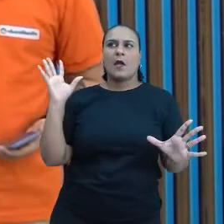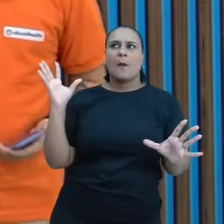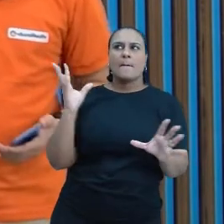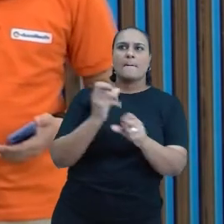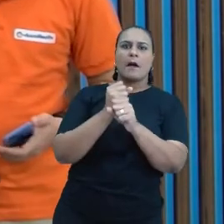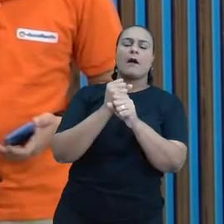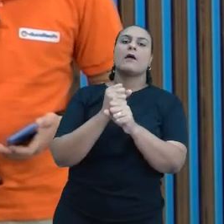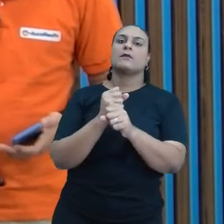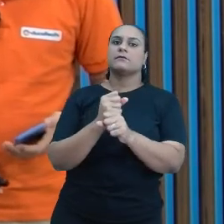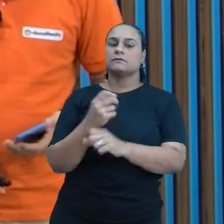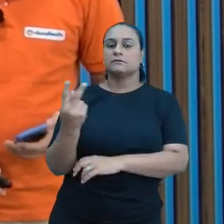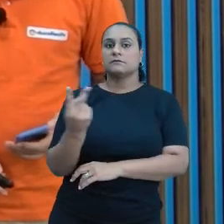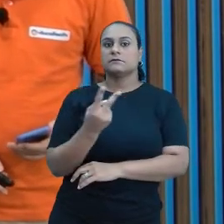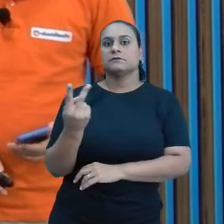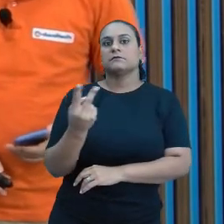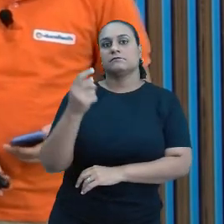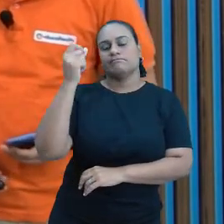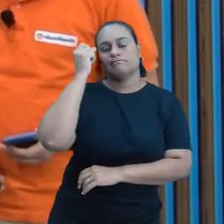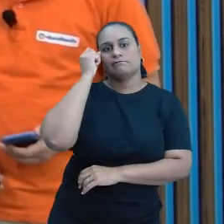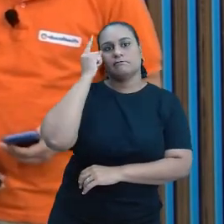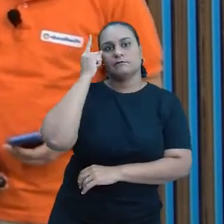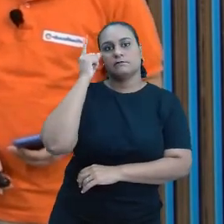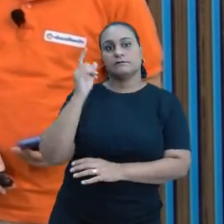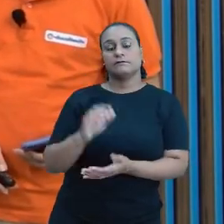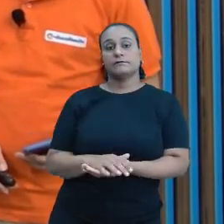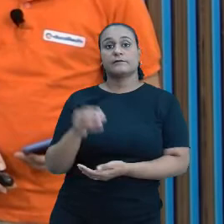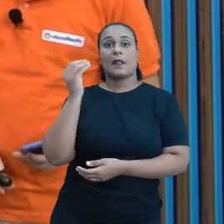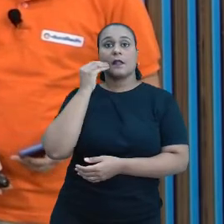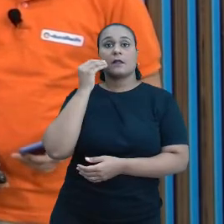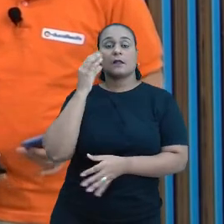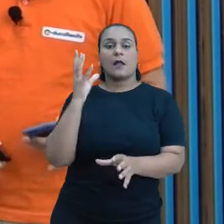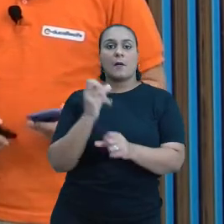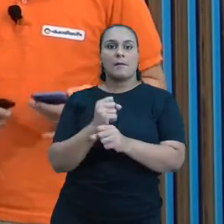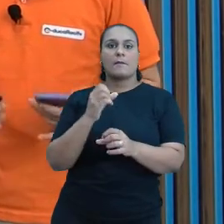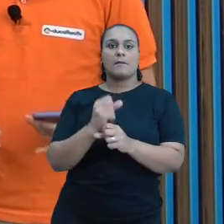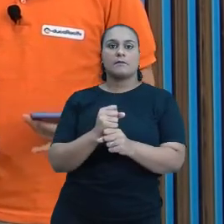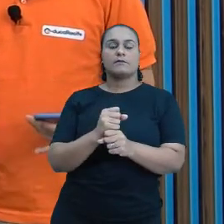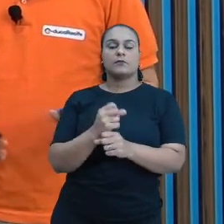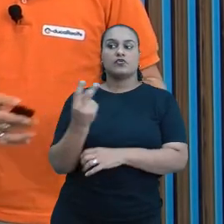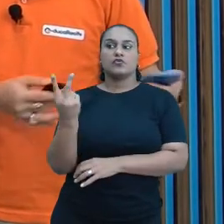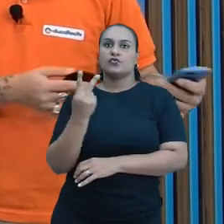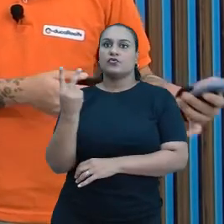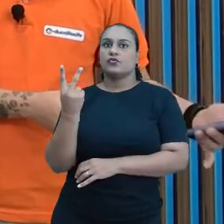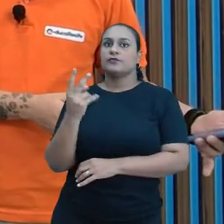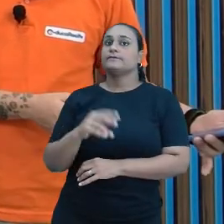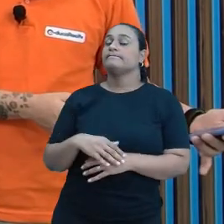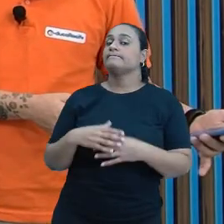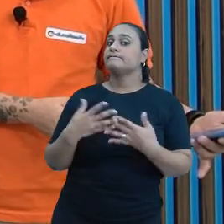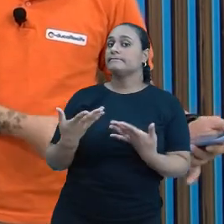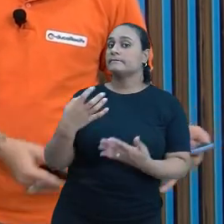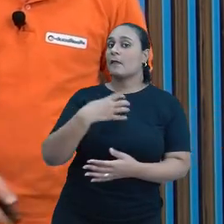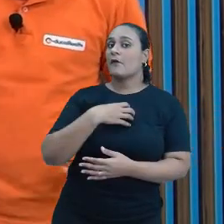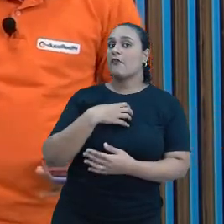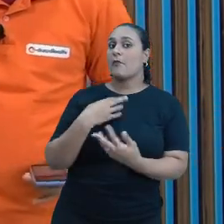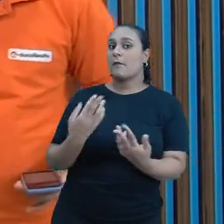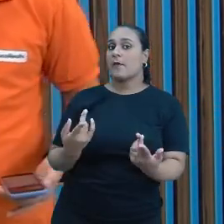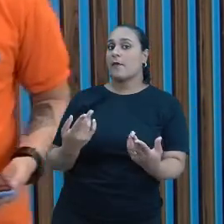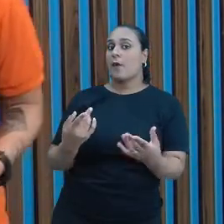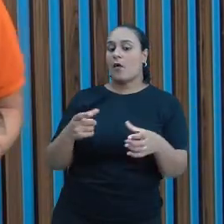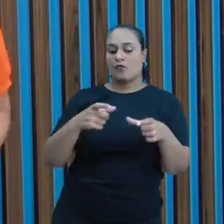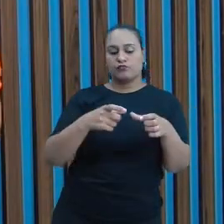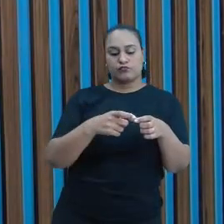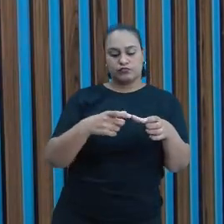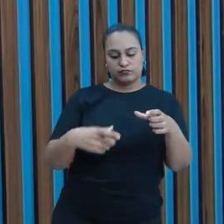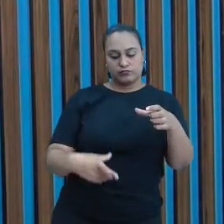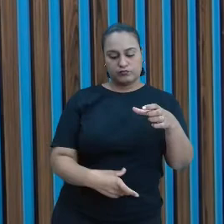para determinar o volume desses sólidos aí, tá certo? E da mesma forma que a gente pensou no cilindro, a gente vai